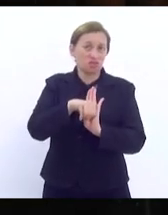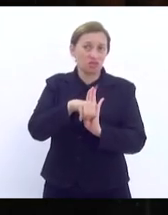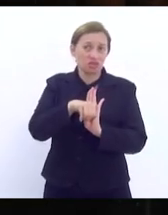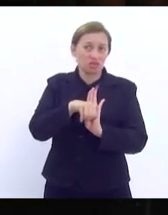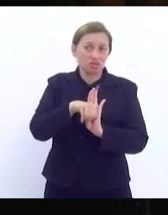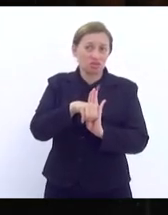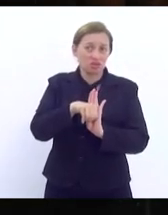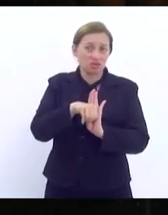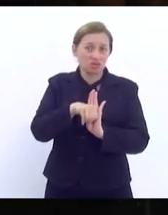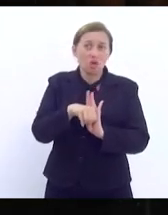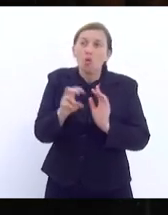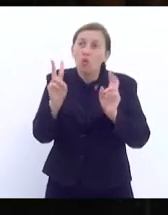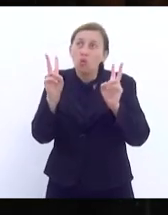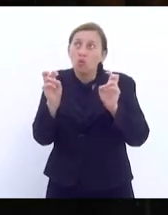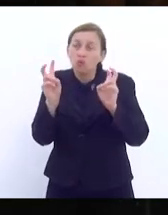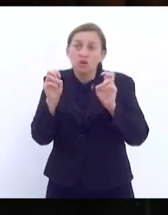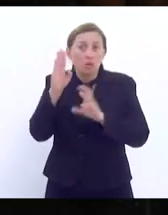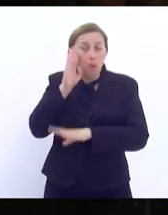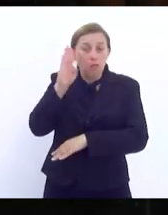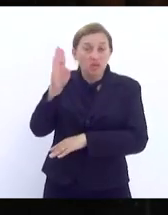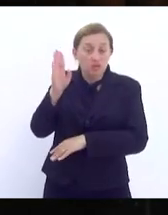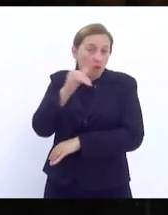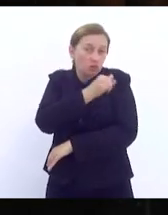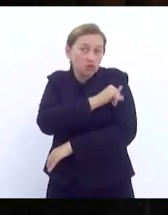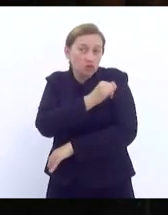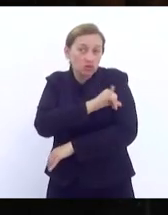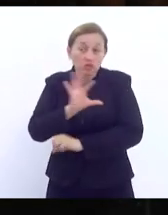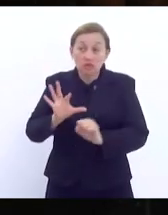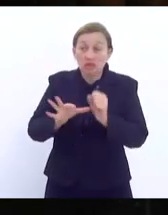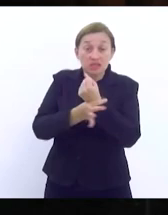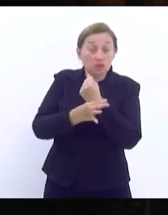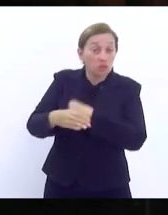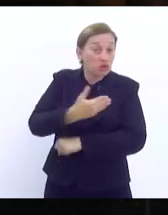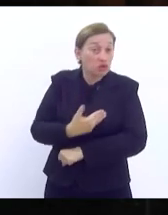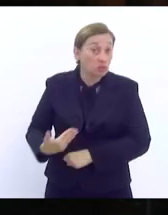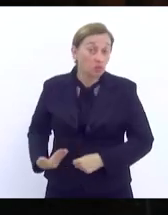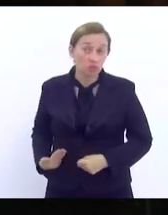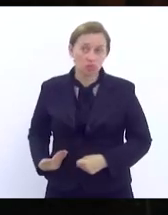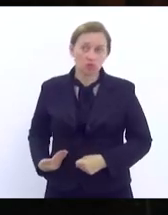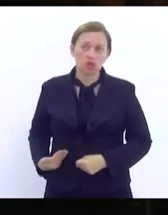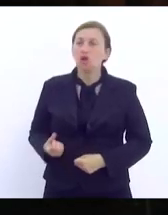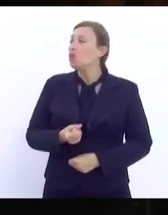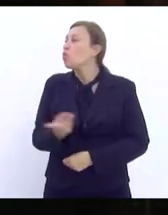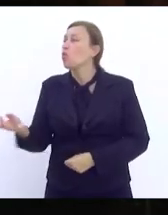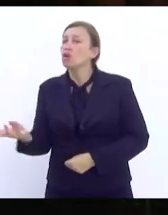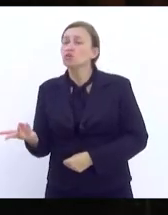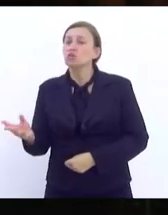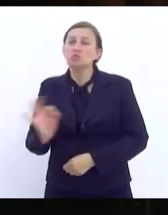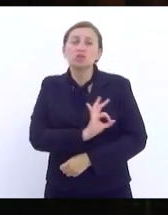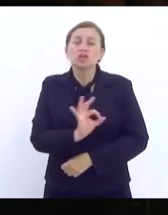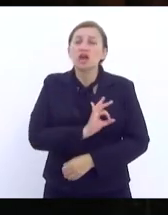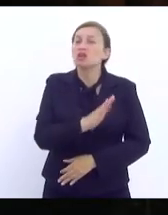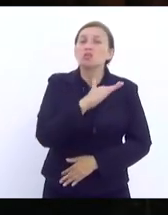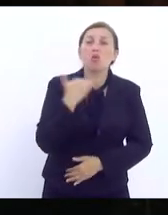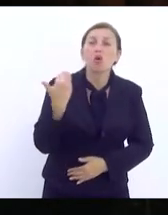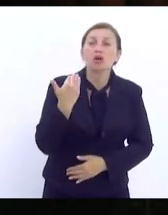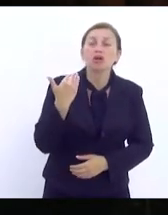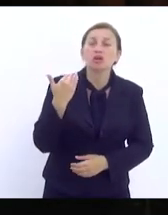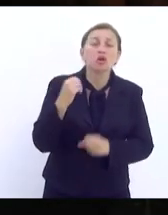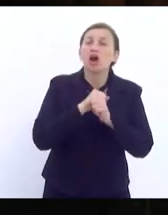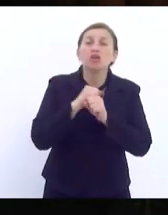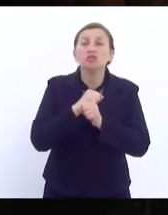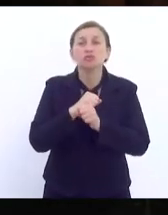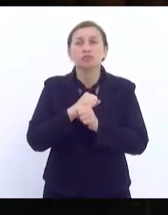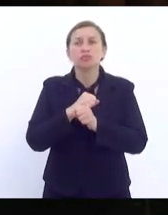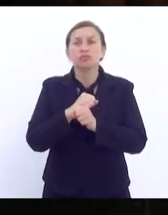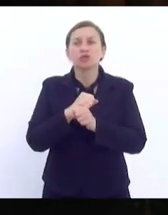de aliás do tema que é o principal do Rio de Janeiro que a segurança pública quantos policiais morrem por ano